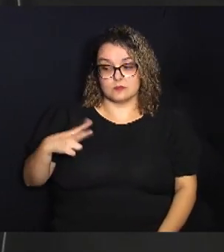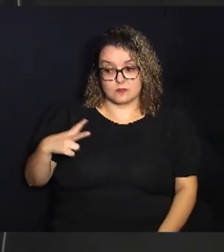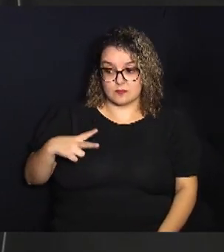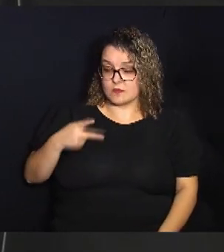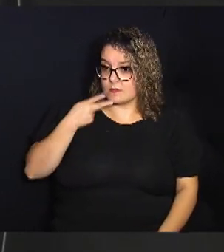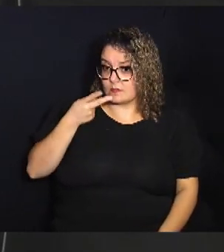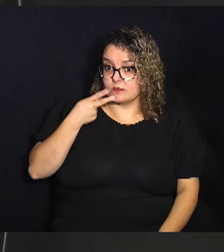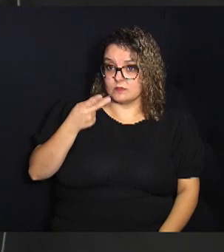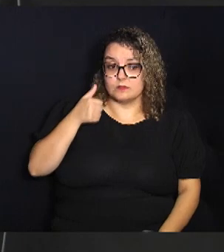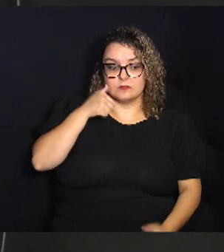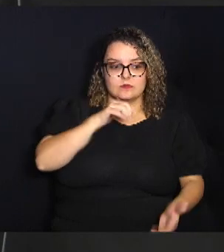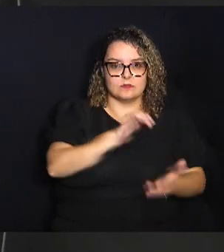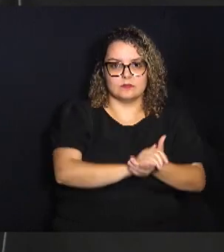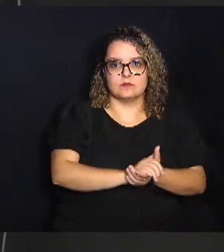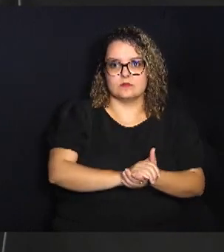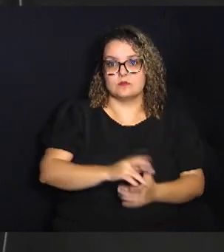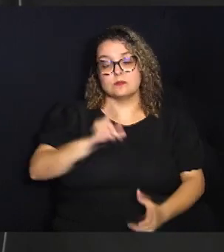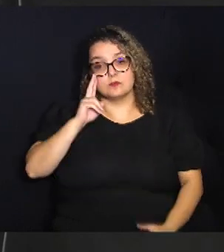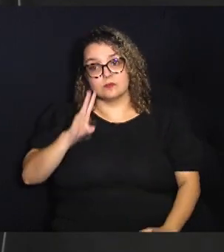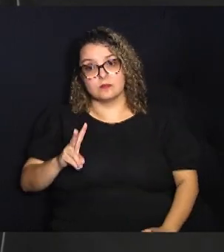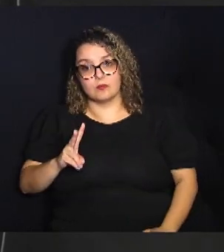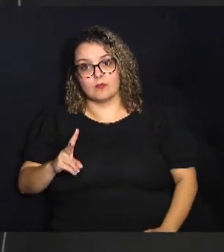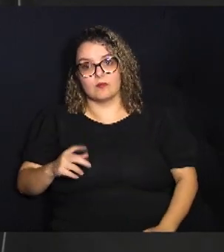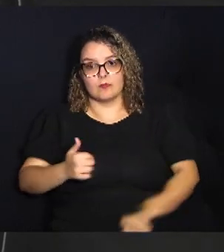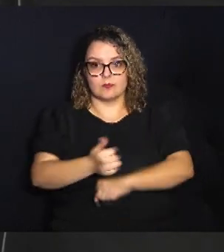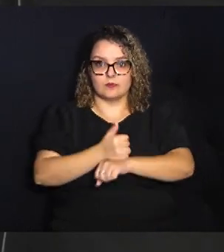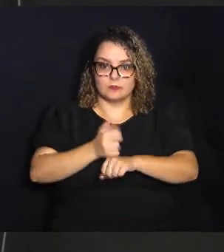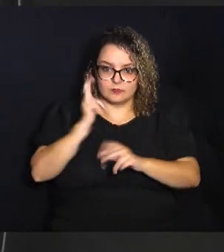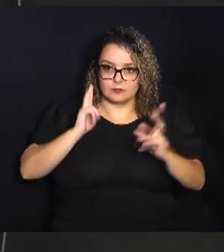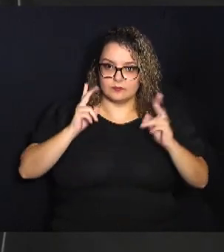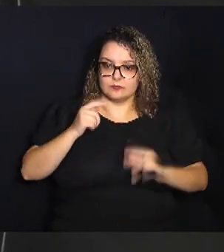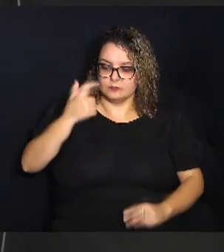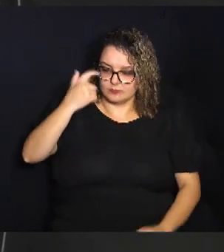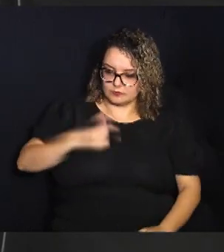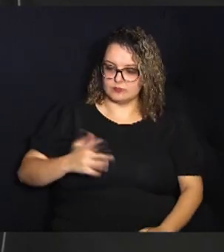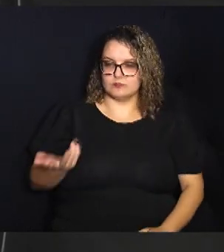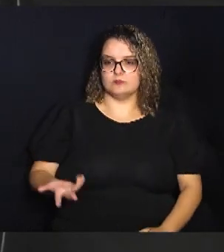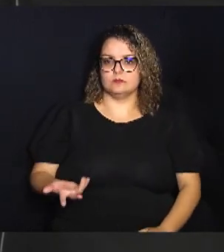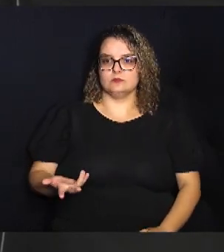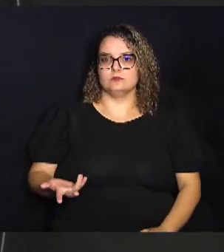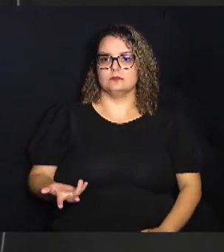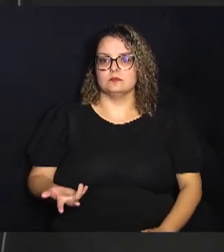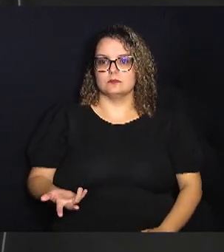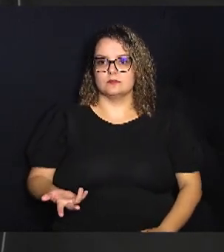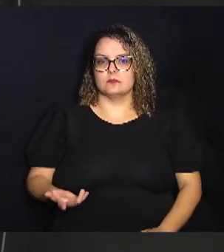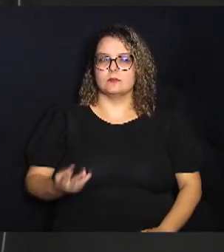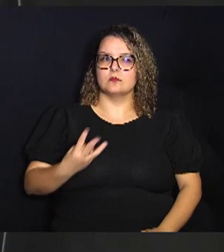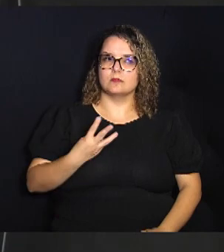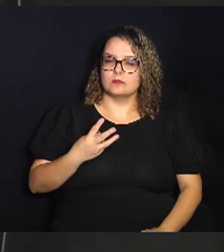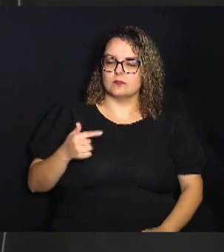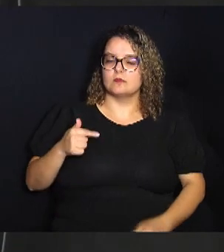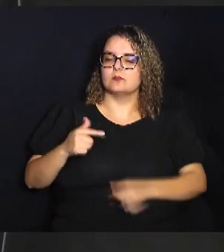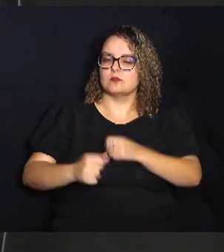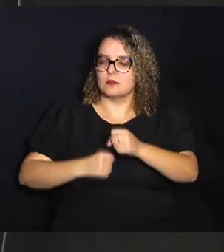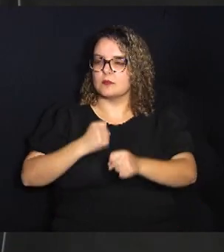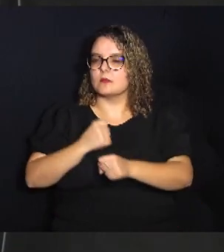alguns assuntos, mas ele vê no cabeleireiro essa pessoa. Então, ali, esses 37